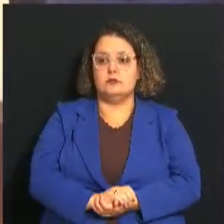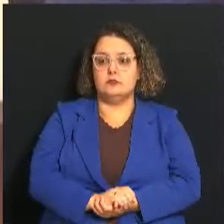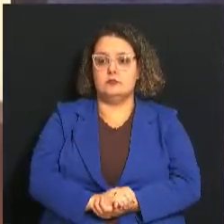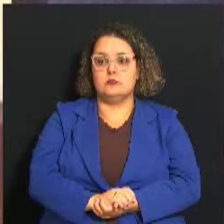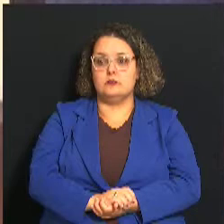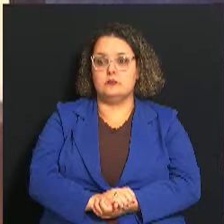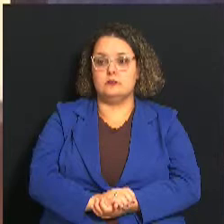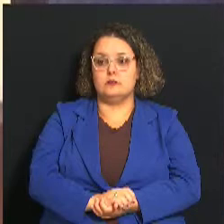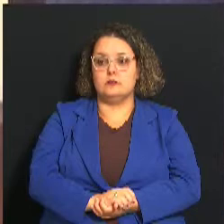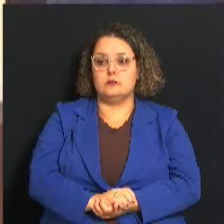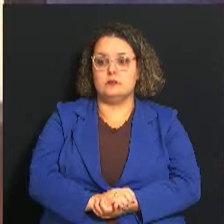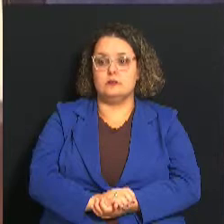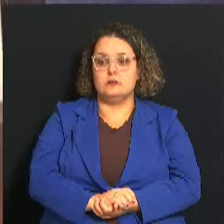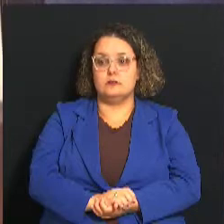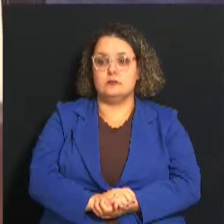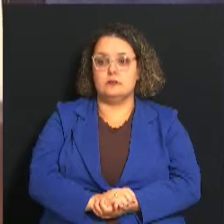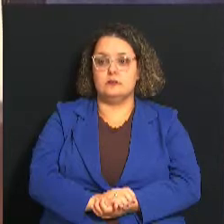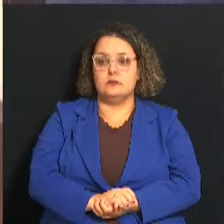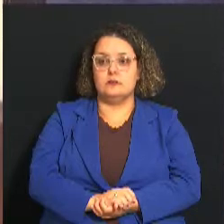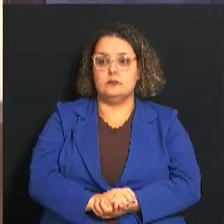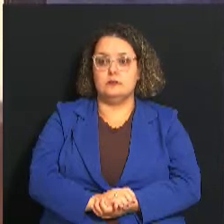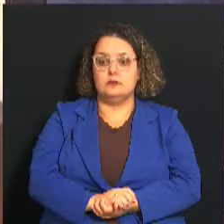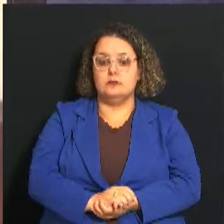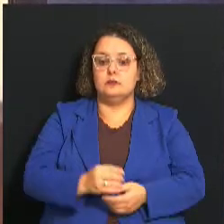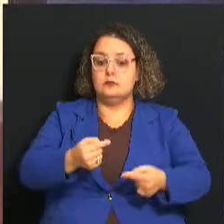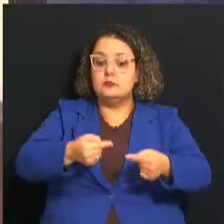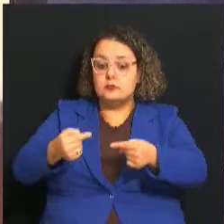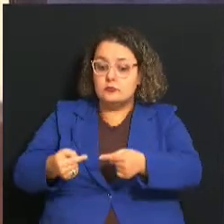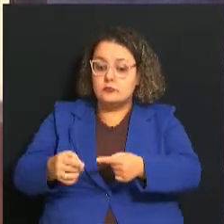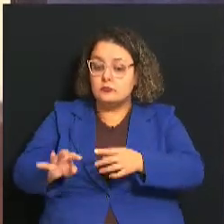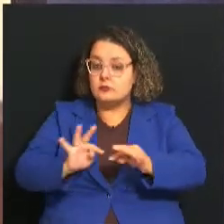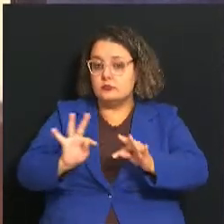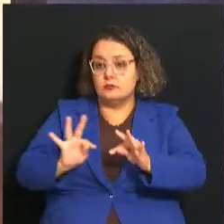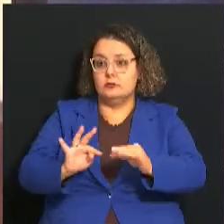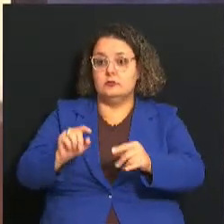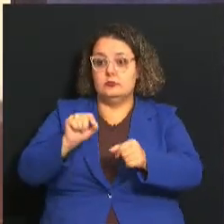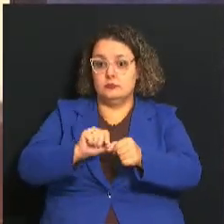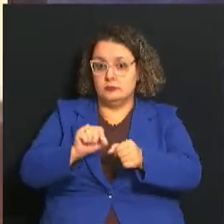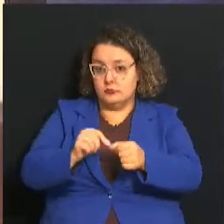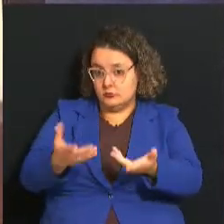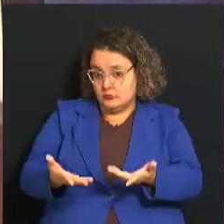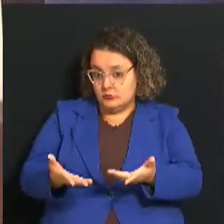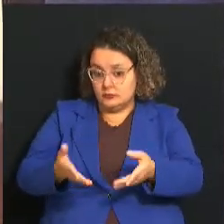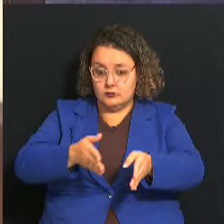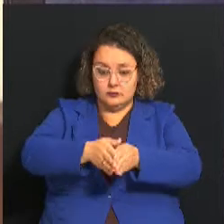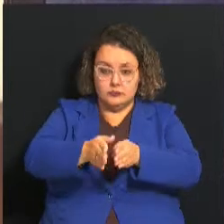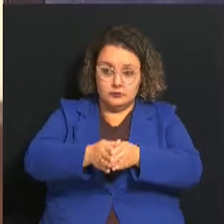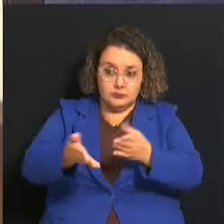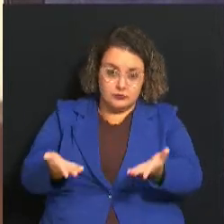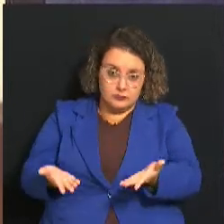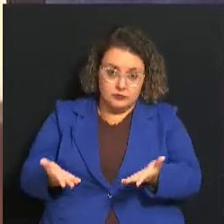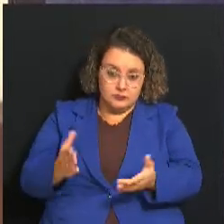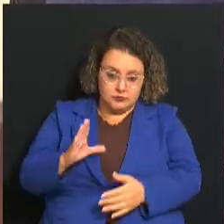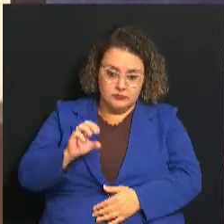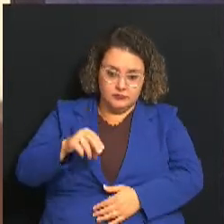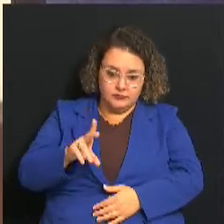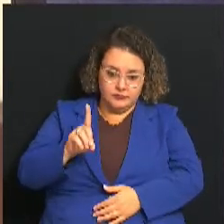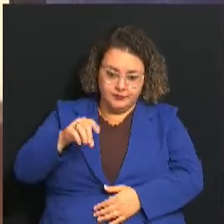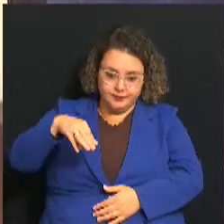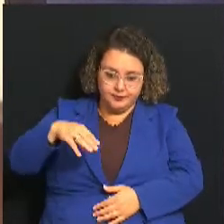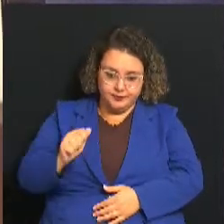Não se sobrepõe à discussão técnica que é feita nos diversos conselhos e no CONDEMA de modo particular.